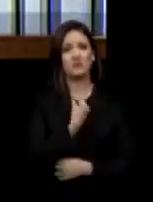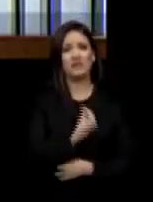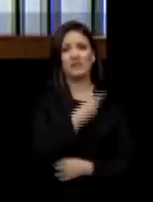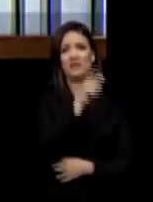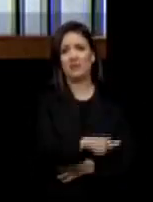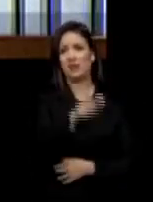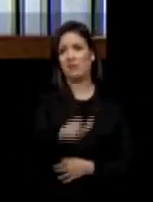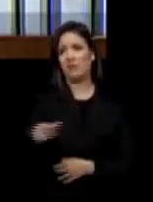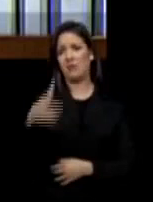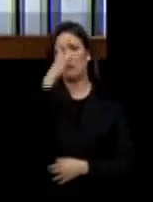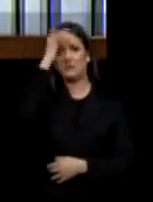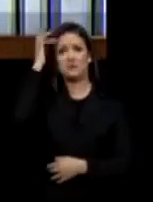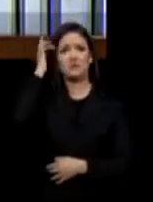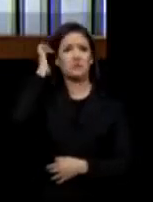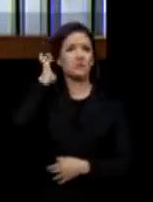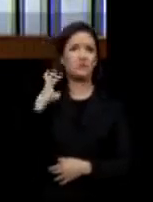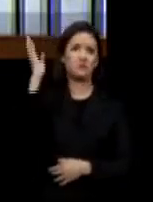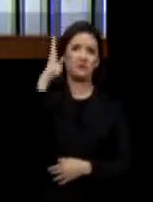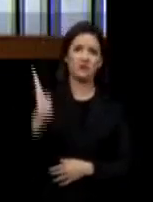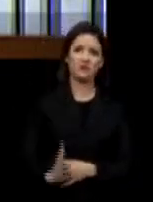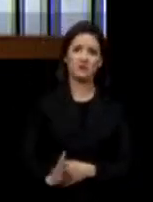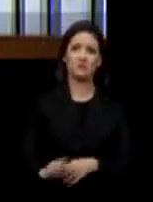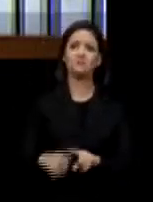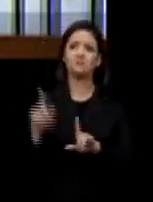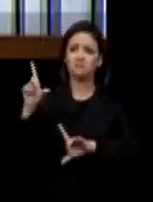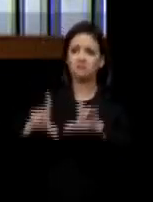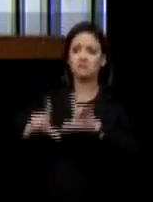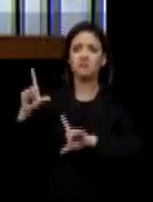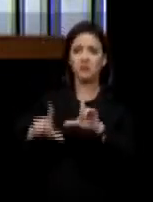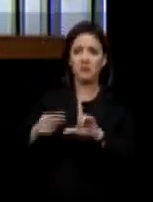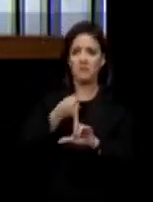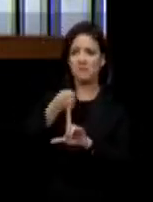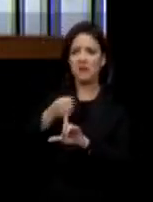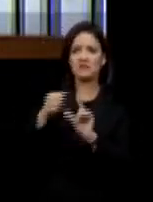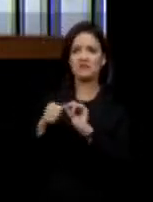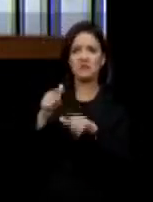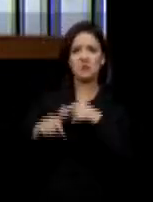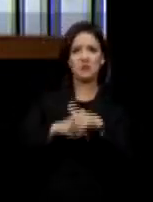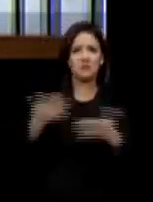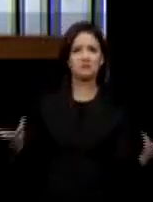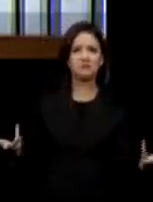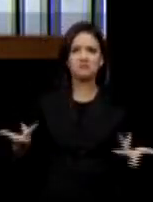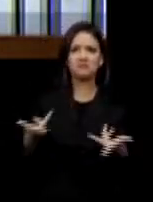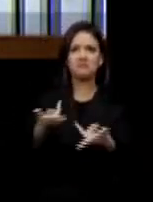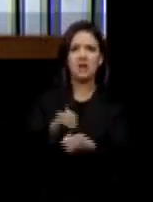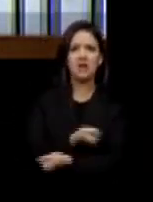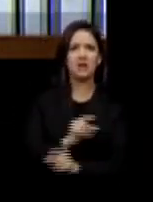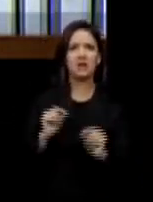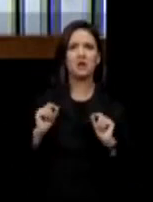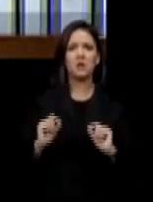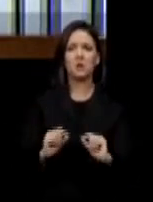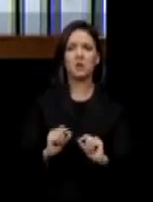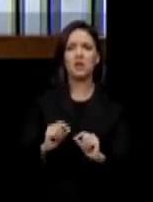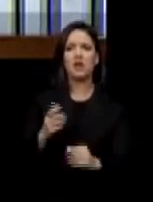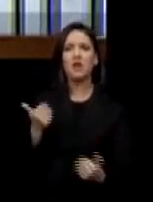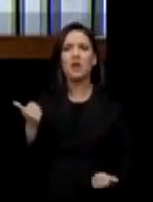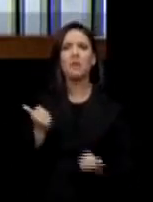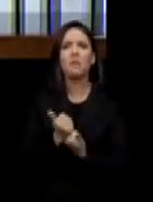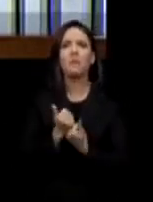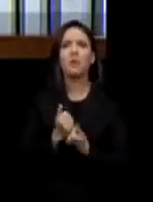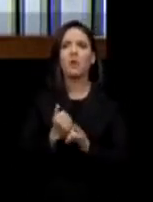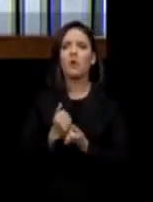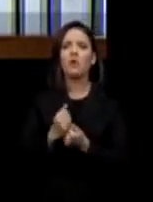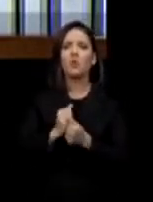brasileiros. A imprensa tem realizado um trabalho de excelência em auxiliar nas